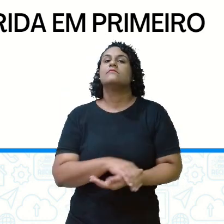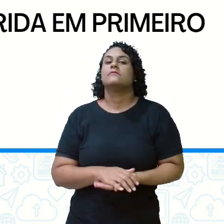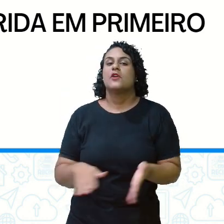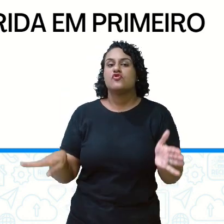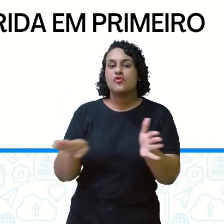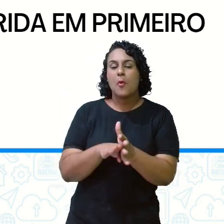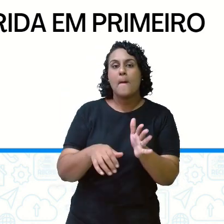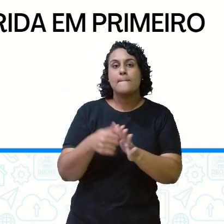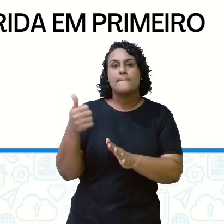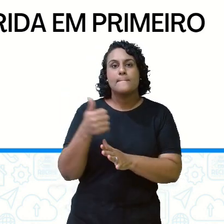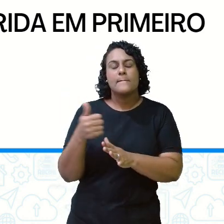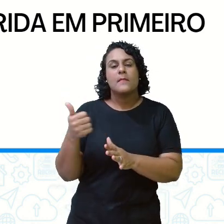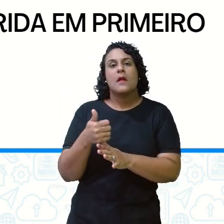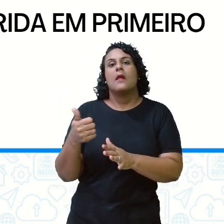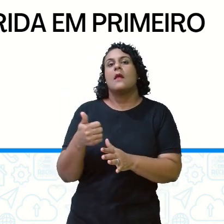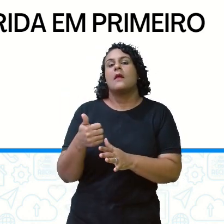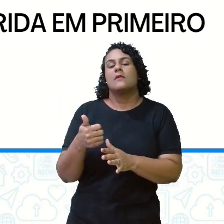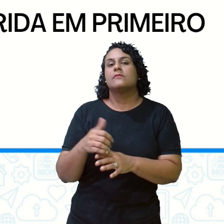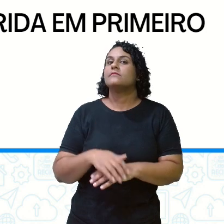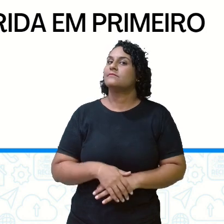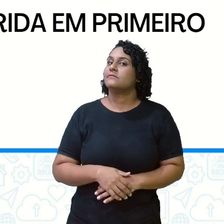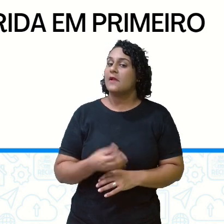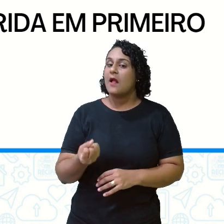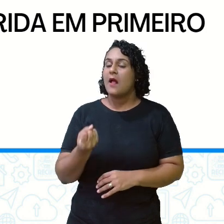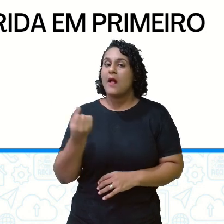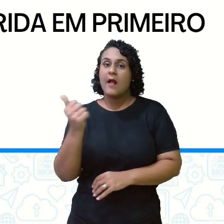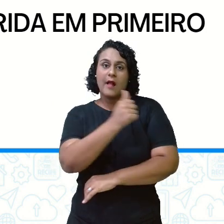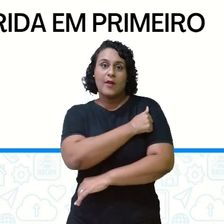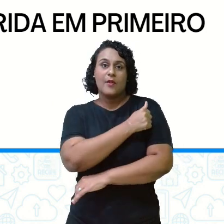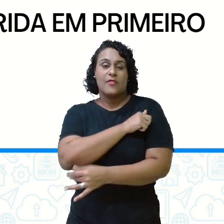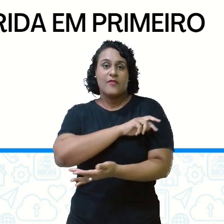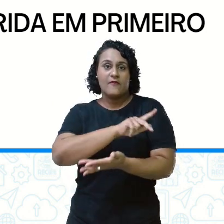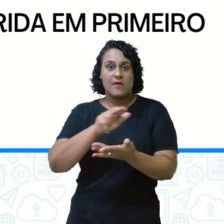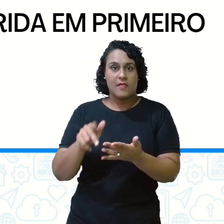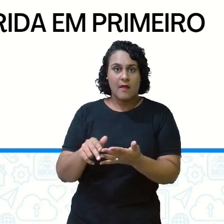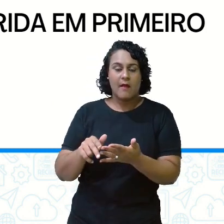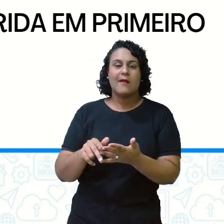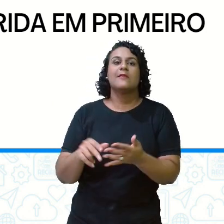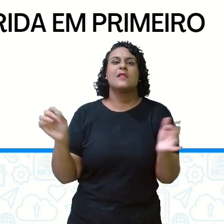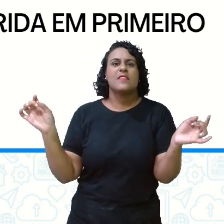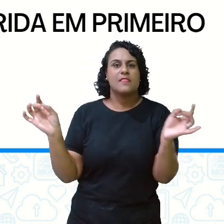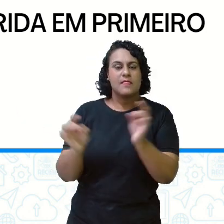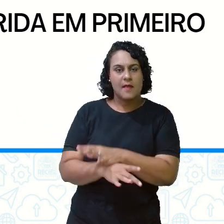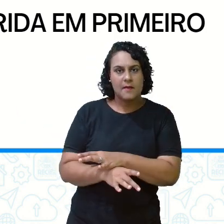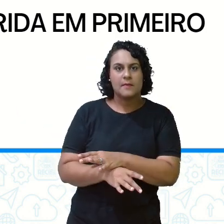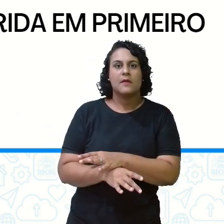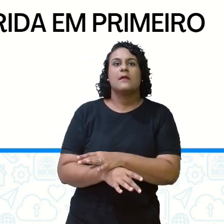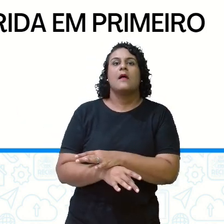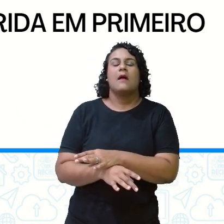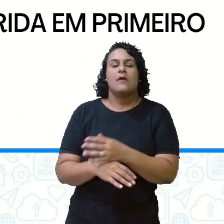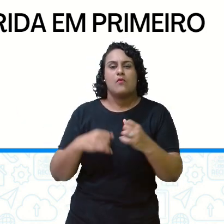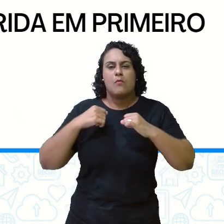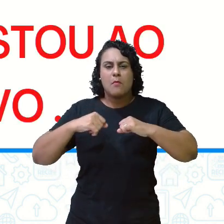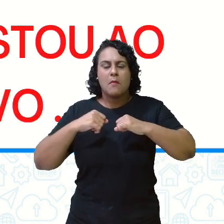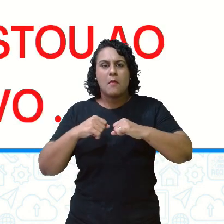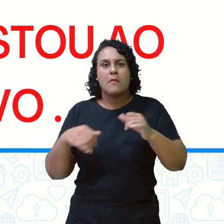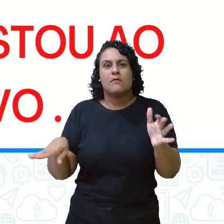primeiro lugar. As alunas terminaram a corrida em primeiro lugar.